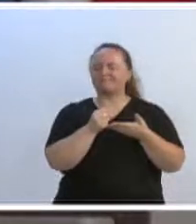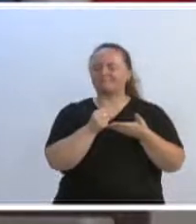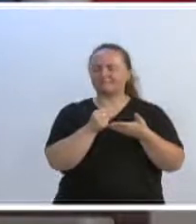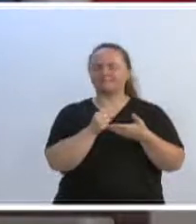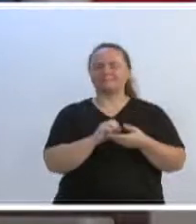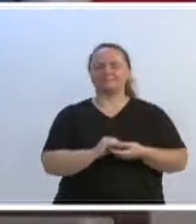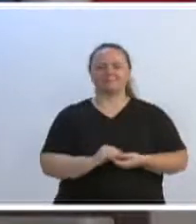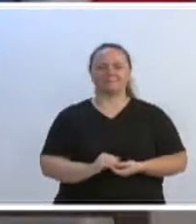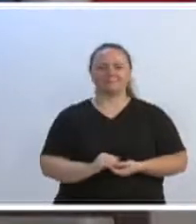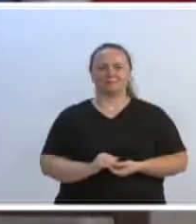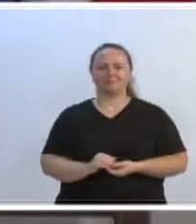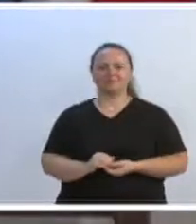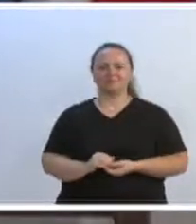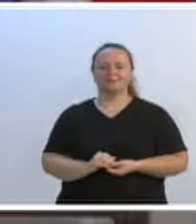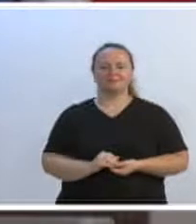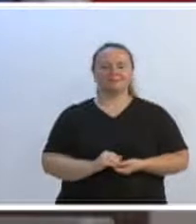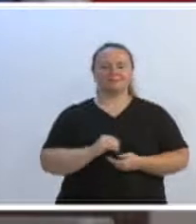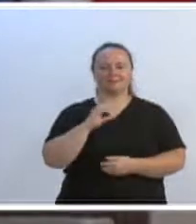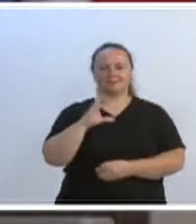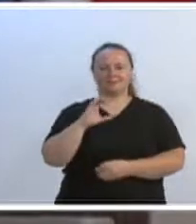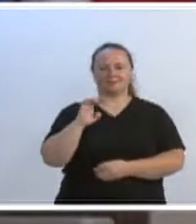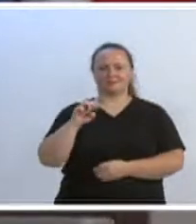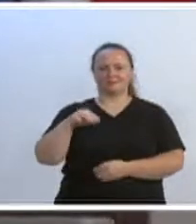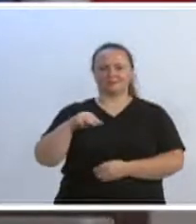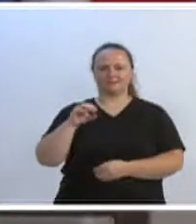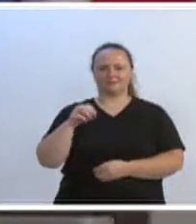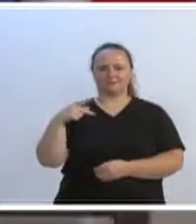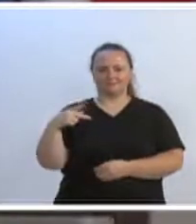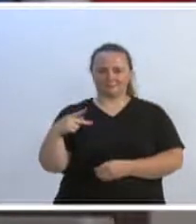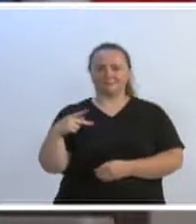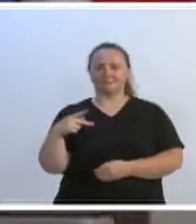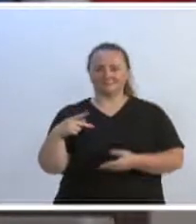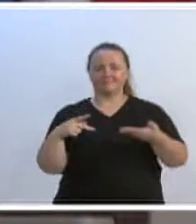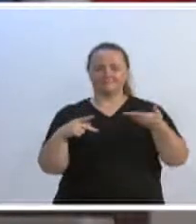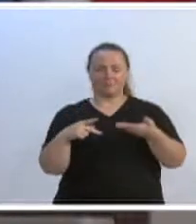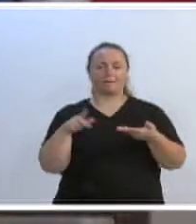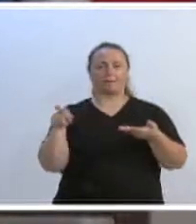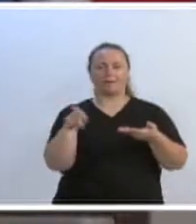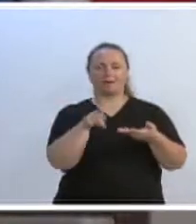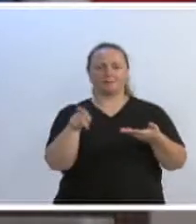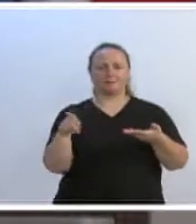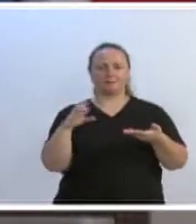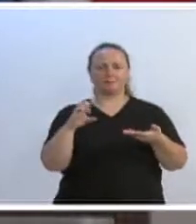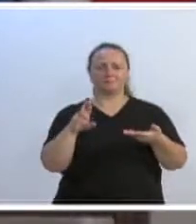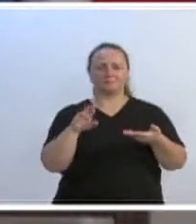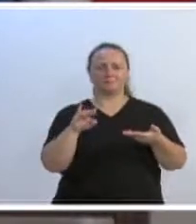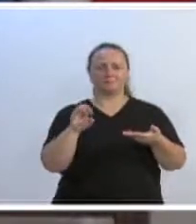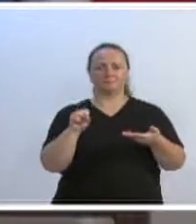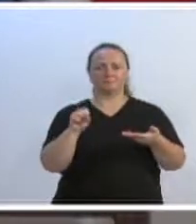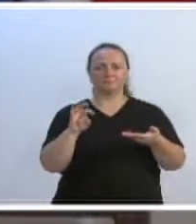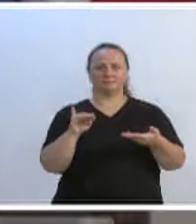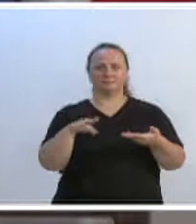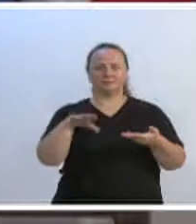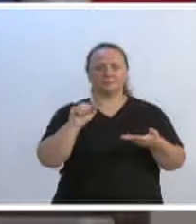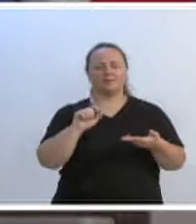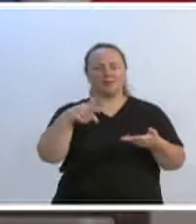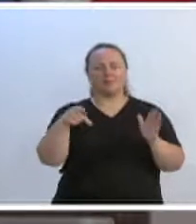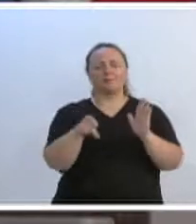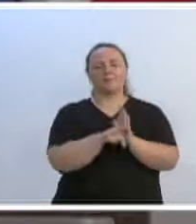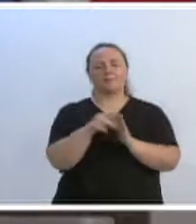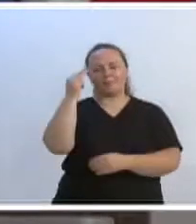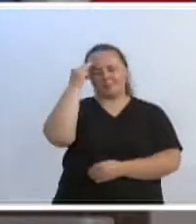que tem nos permitido fazer traduções, enriquecer a revista com um